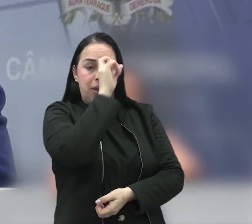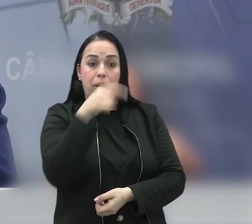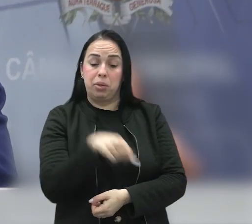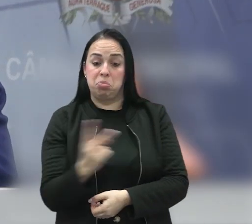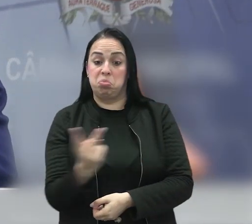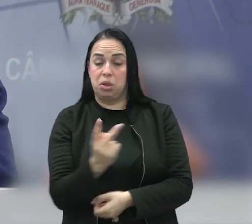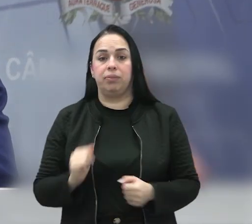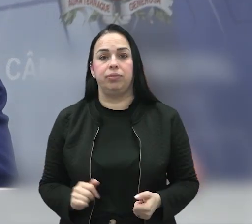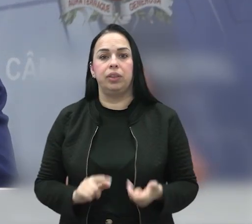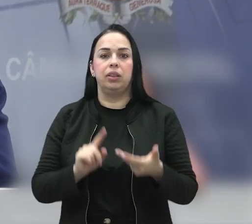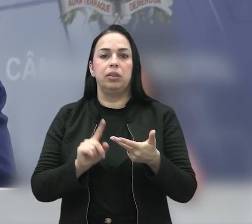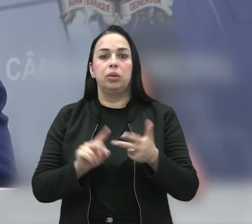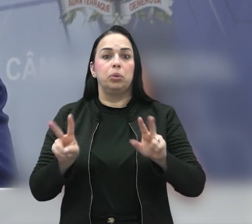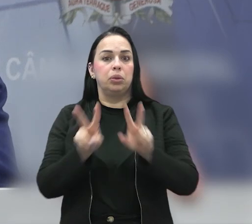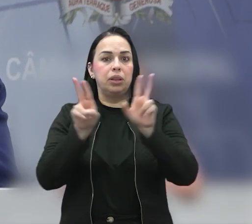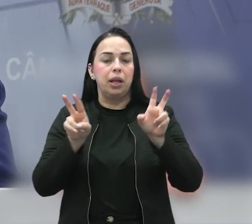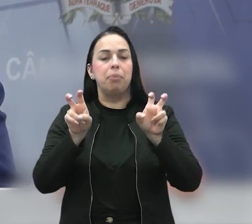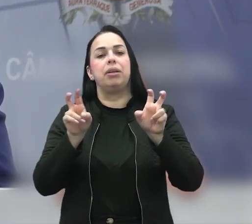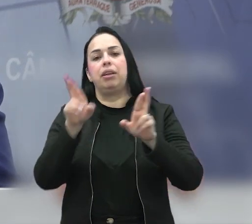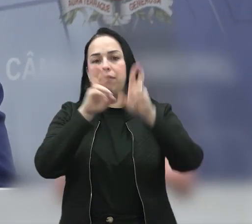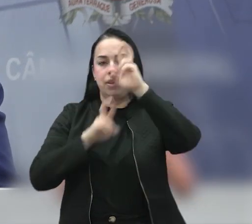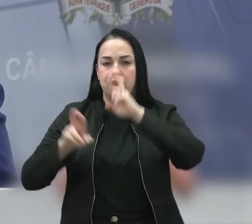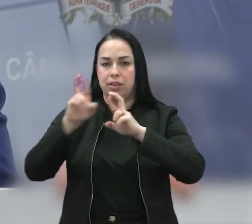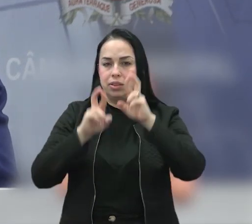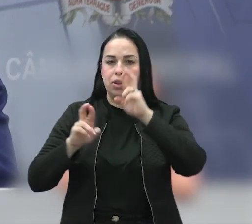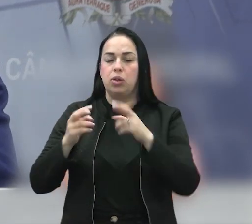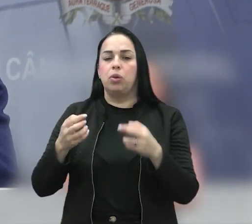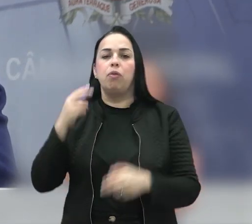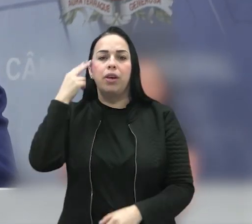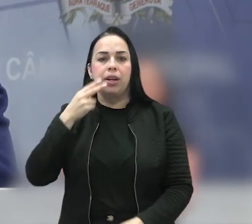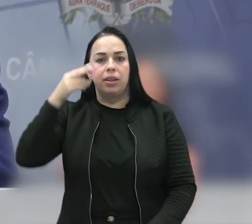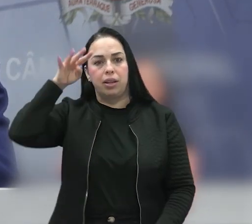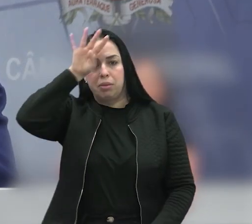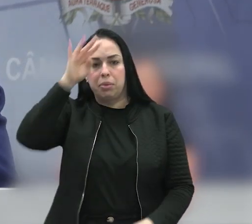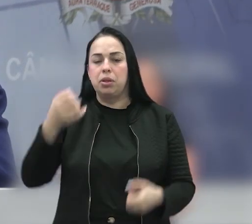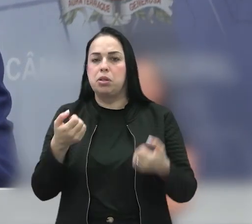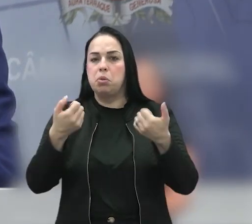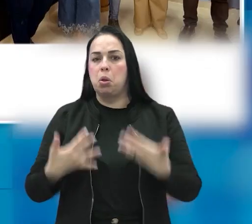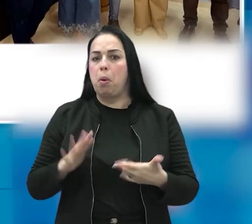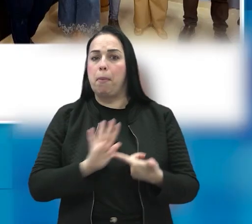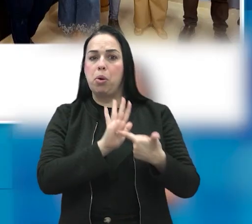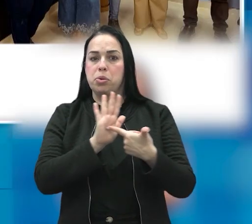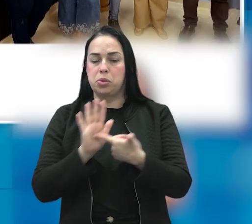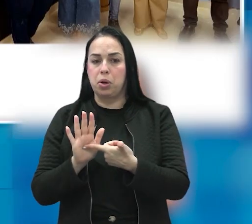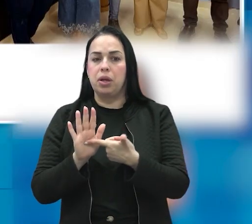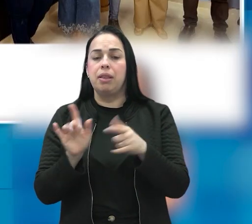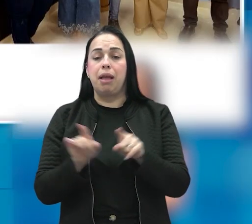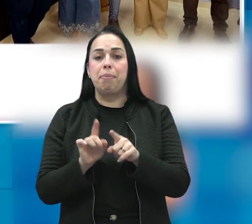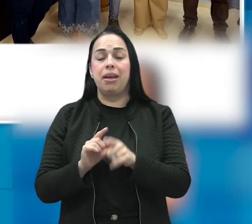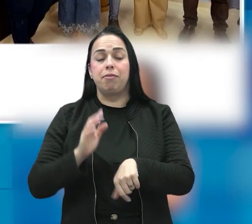da fiscalização, o vereador Sena prestou contas do trabalho realizado em São José. Ele